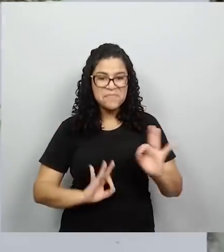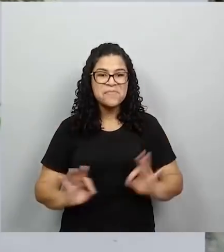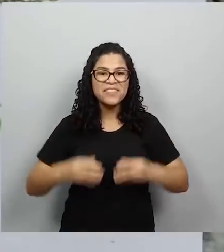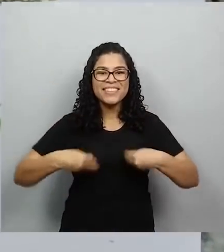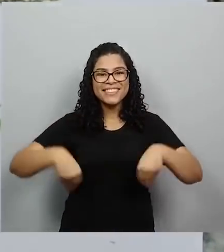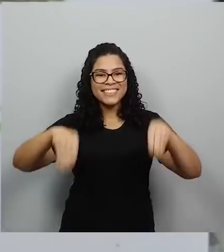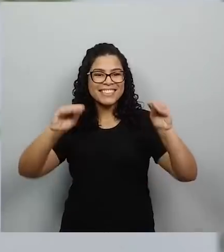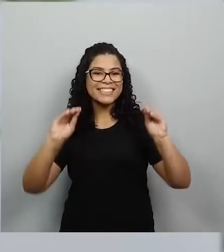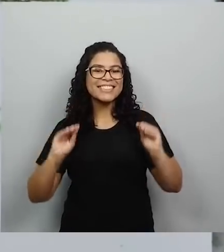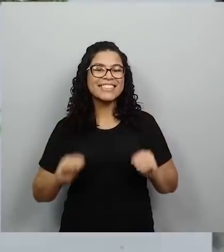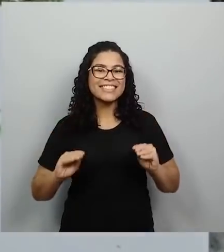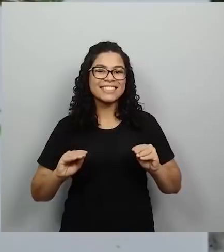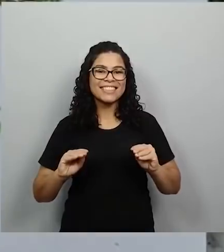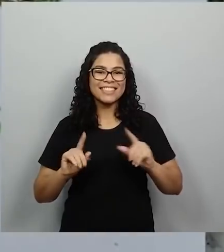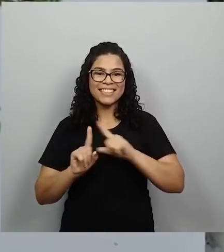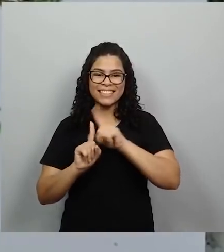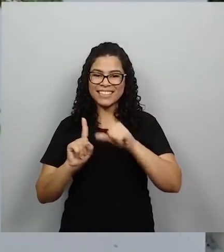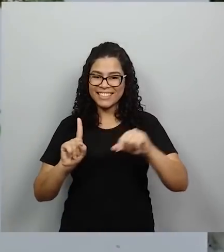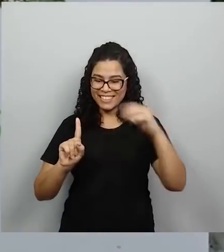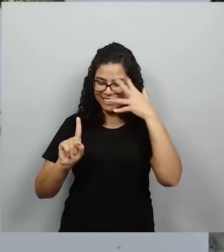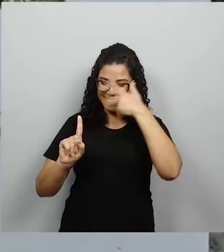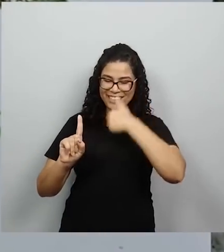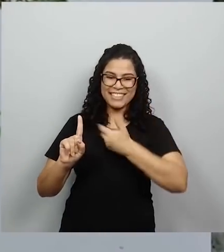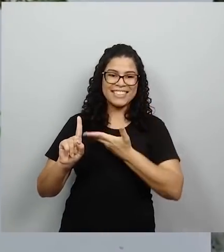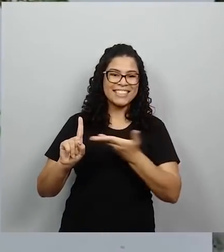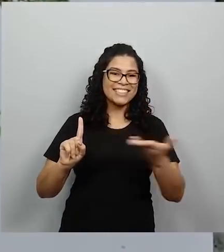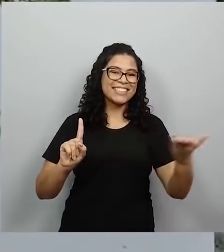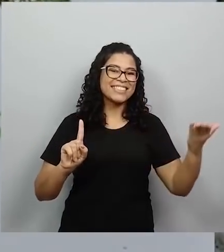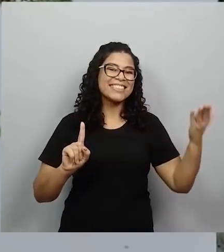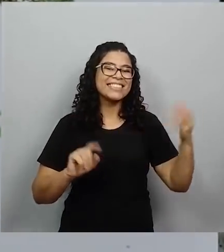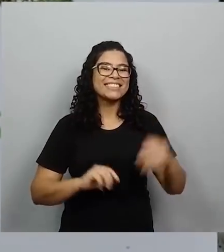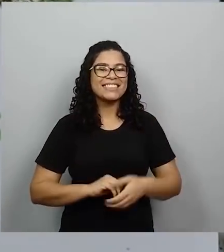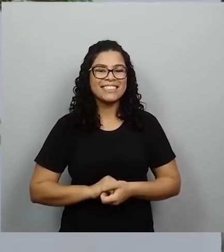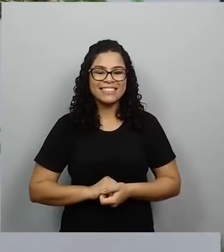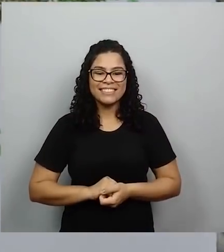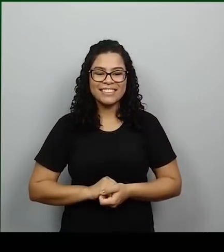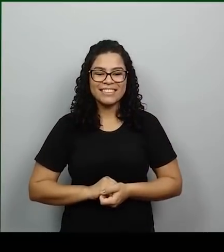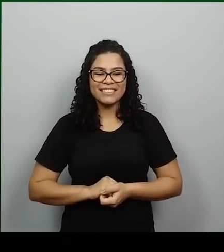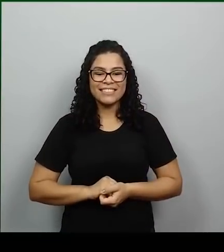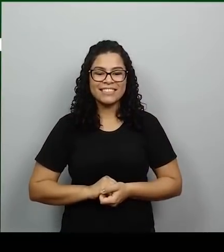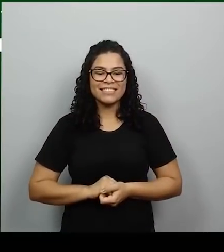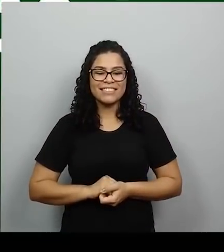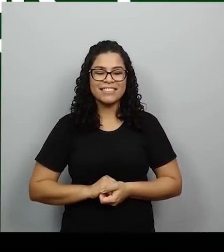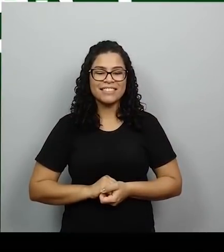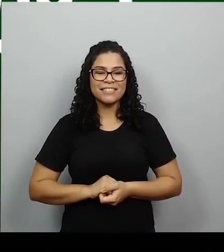uma camiseta com essas lindas formas da natureza?